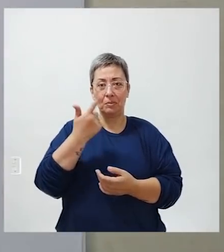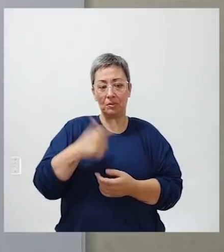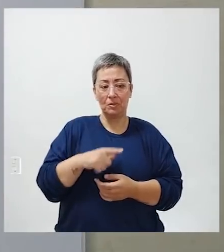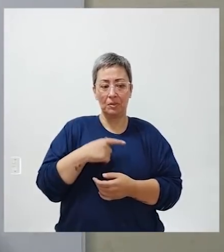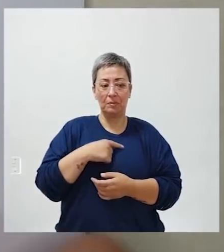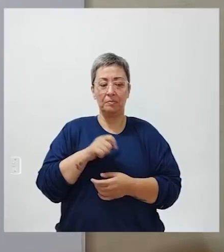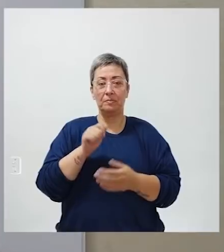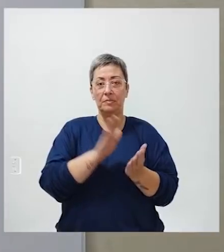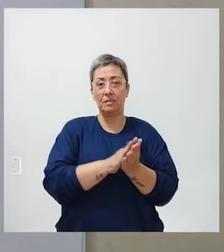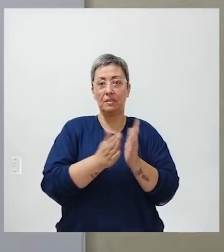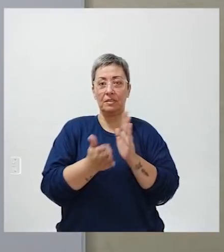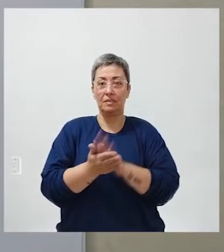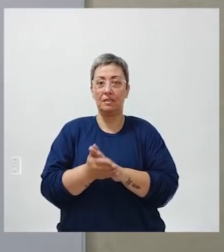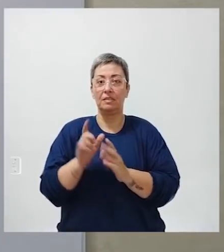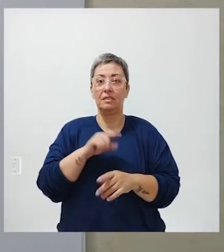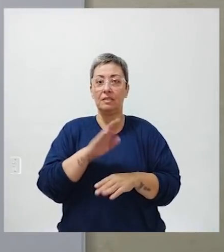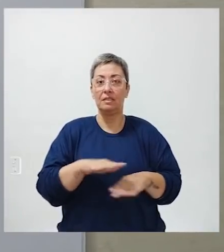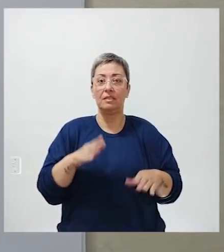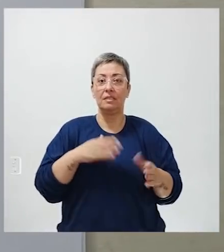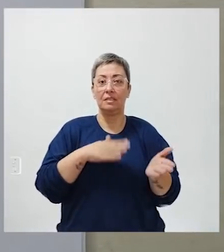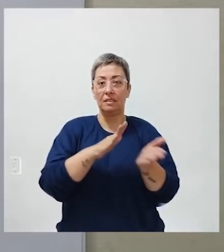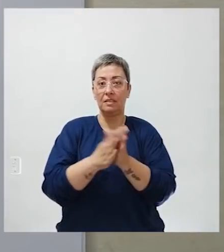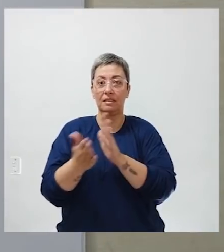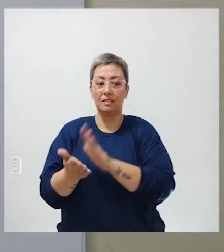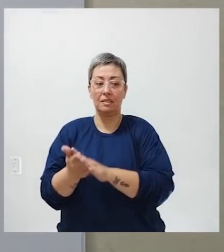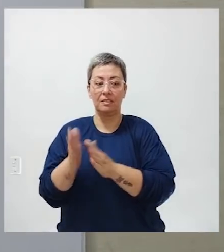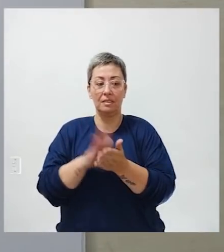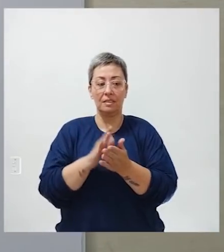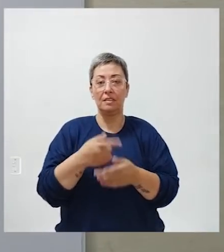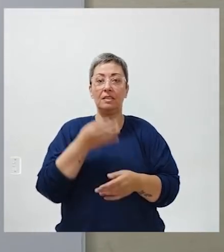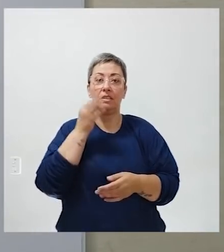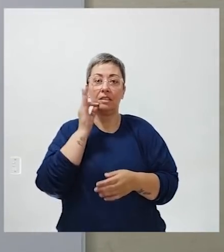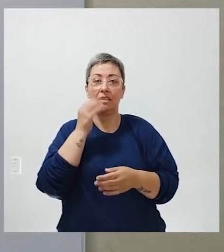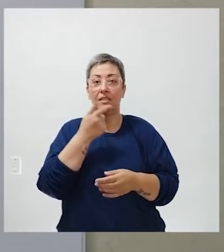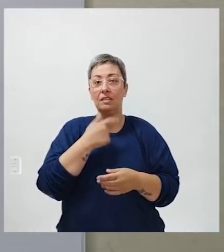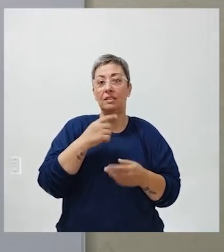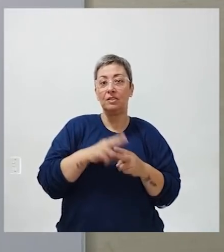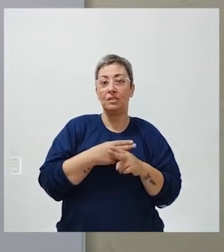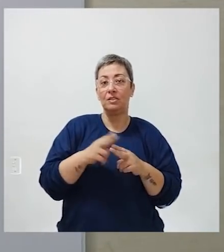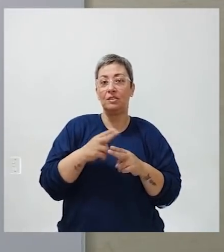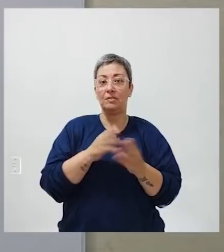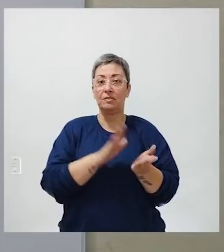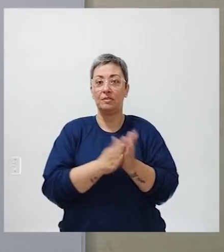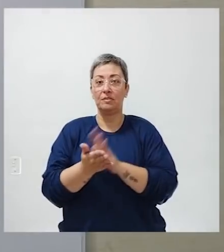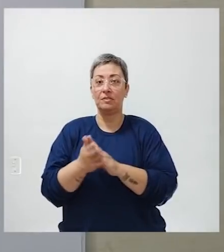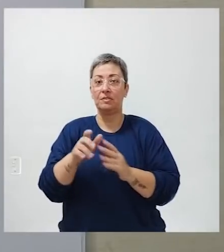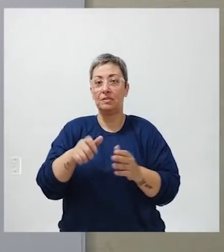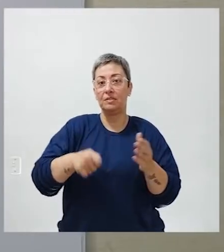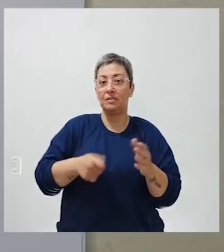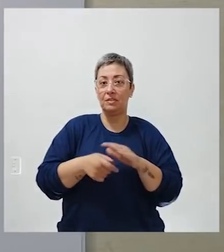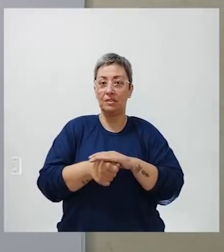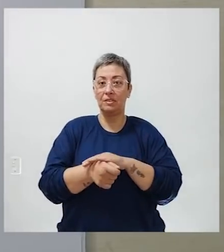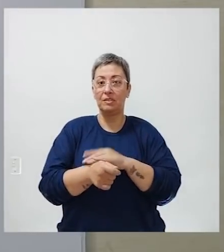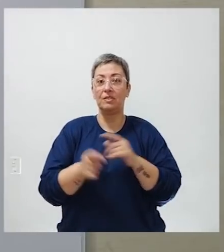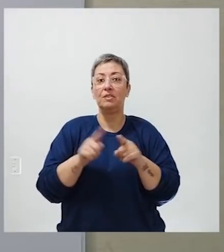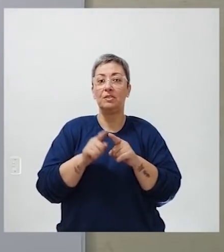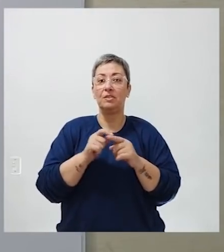novo? Adoleta, le petit petit polar, le café com chocolate, adoleta, o churral do tatu. Quem saiu